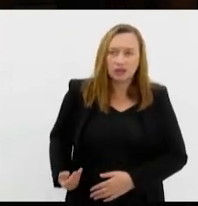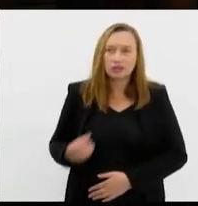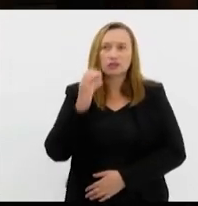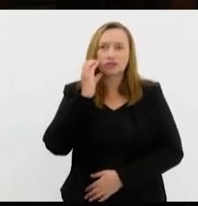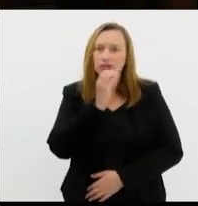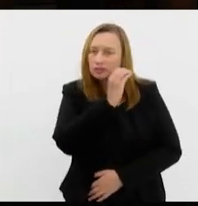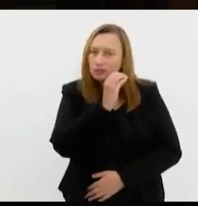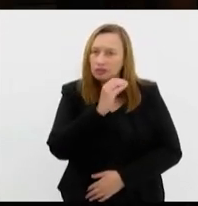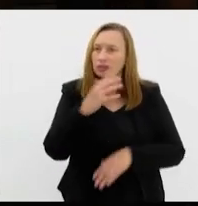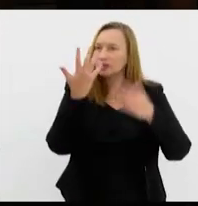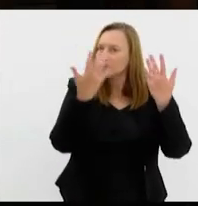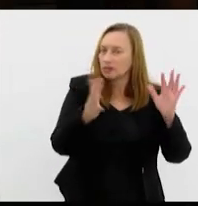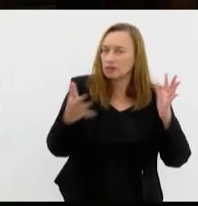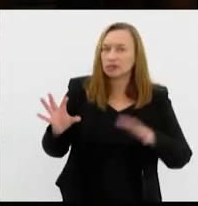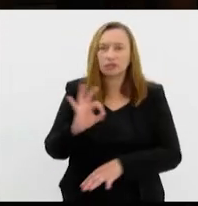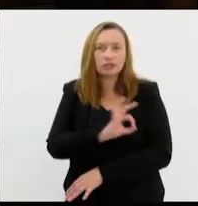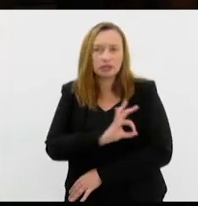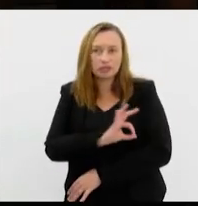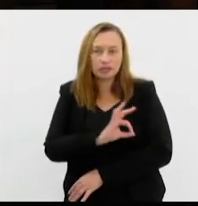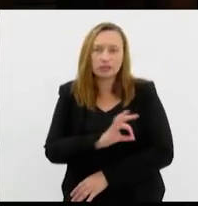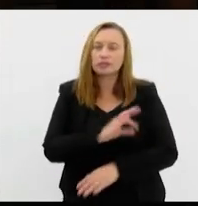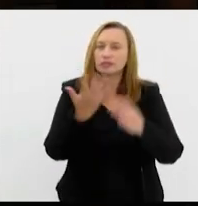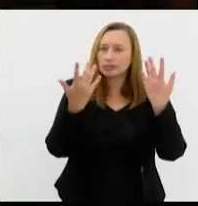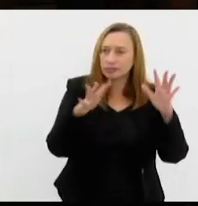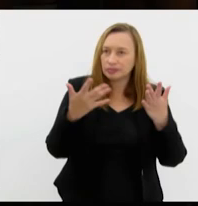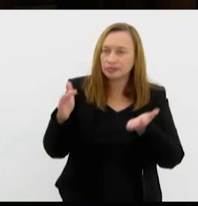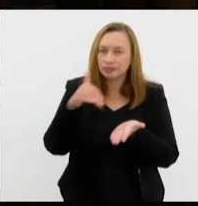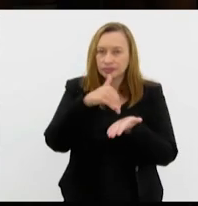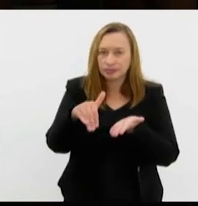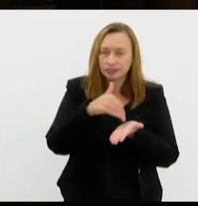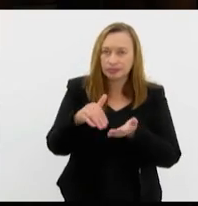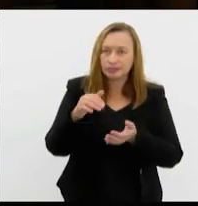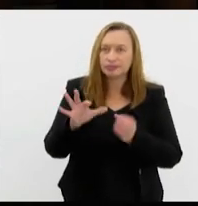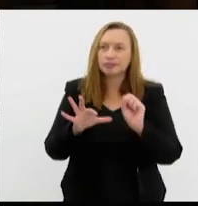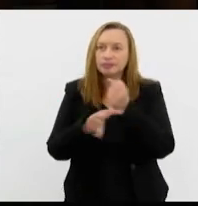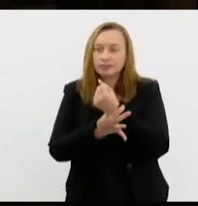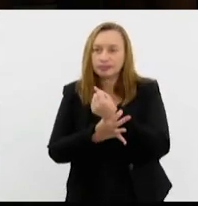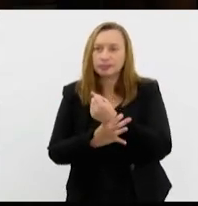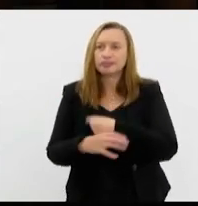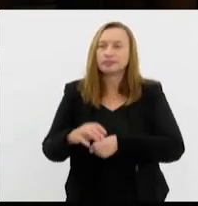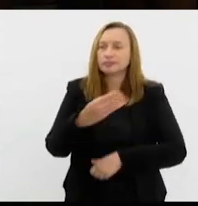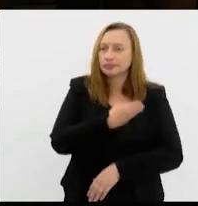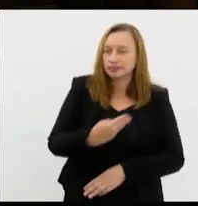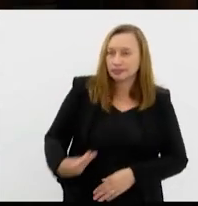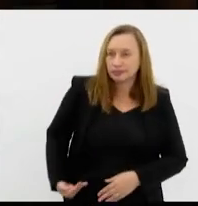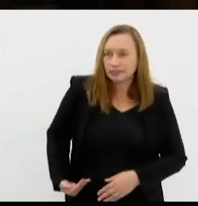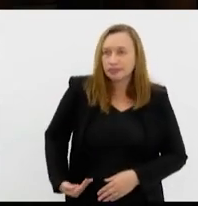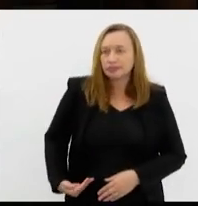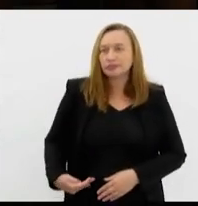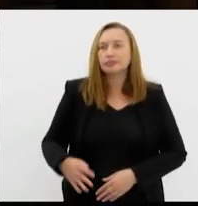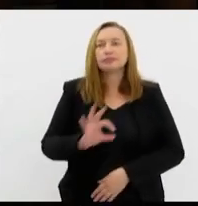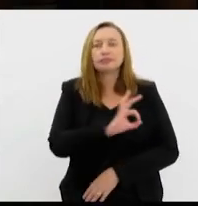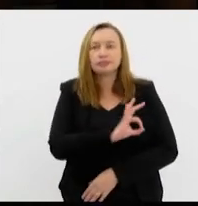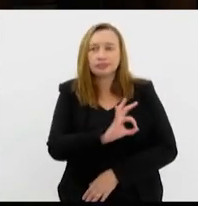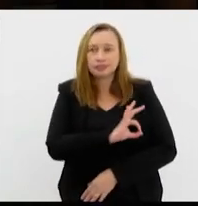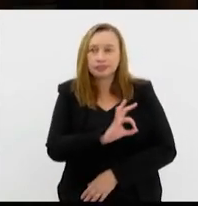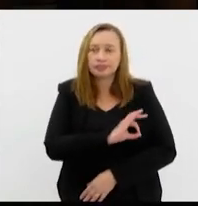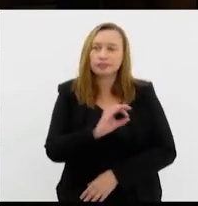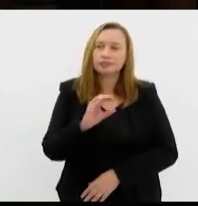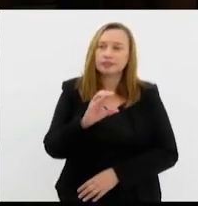parabéns ao comando da PM, parabéns ao secretário de Estado de Segurança Pública, ao secretário de Polícia Civil,